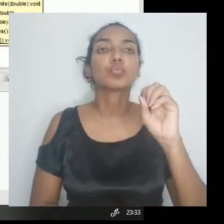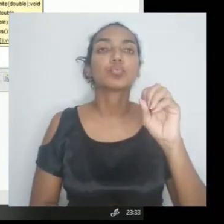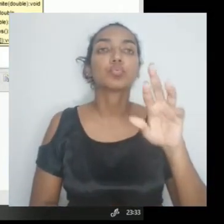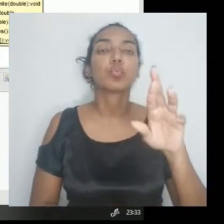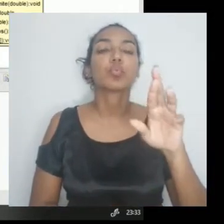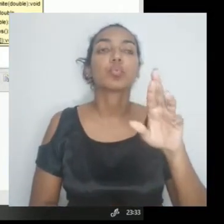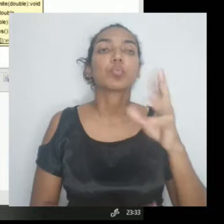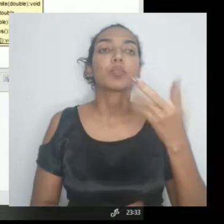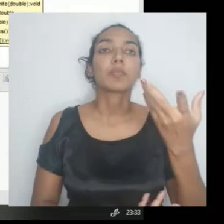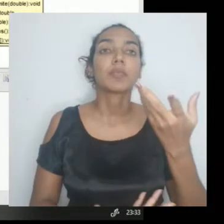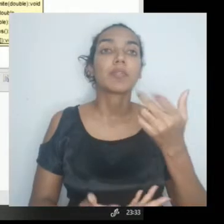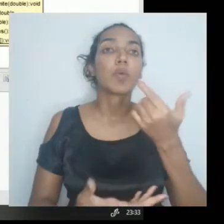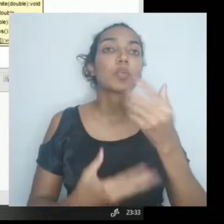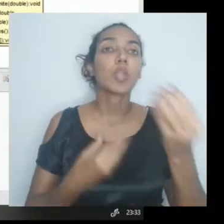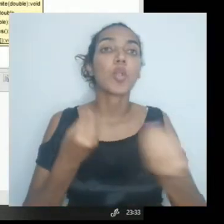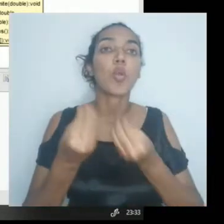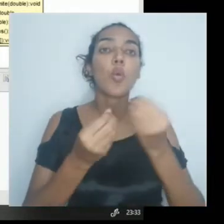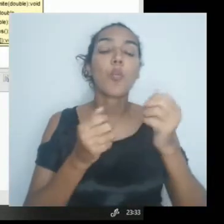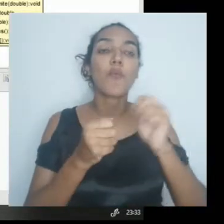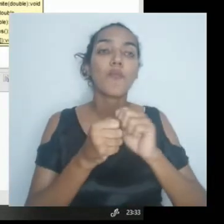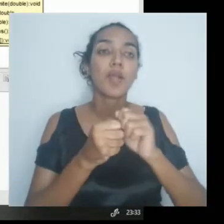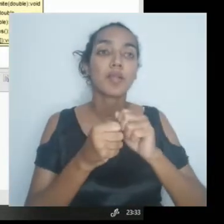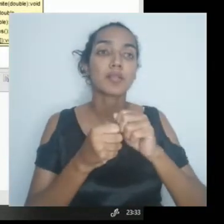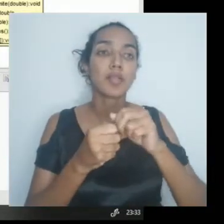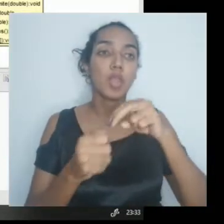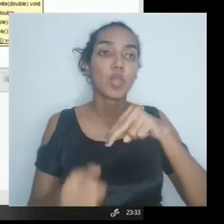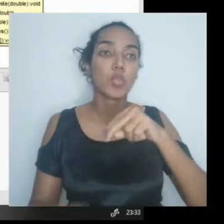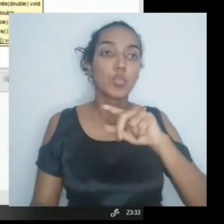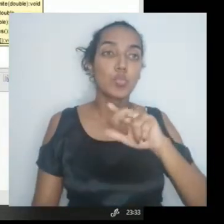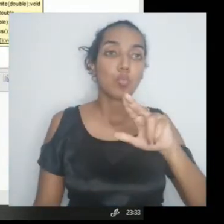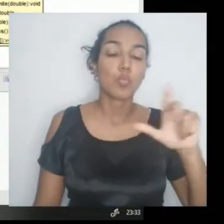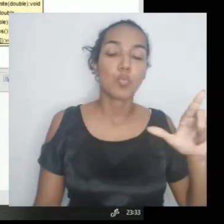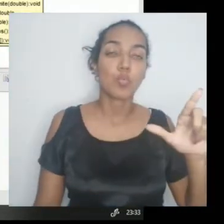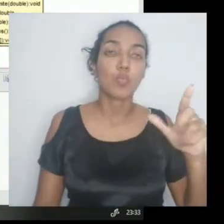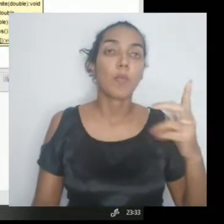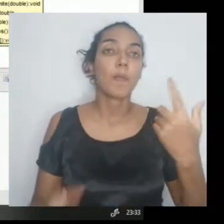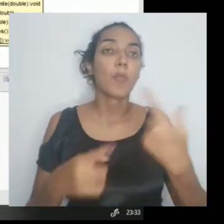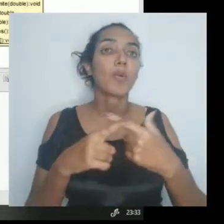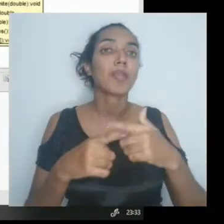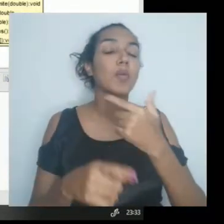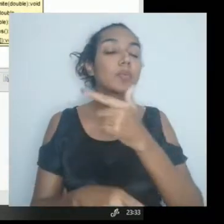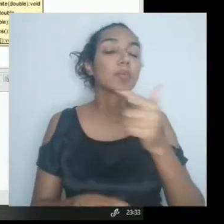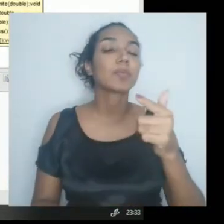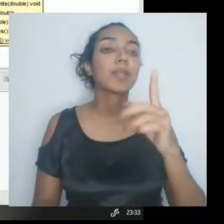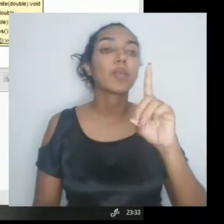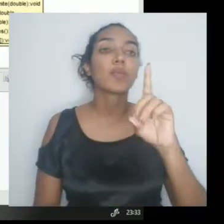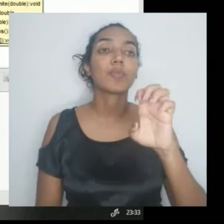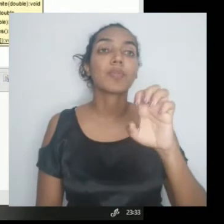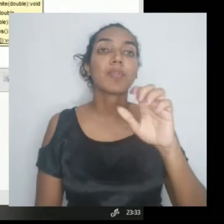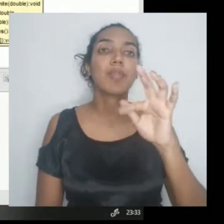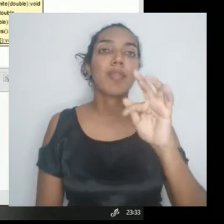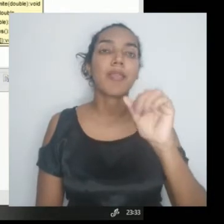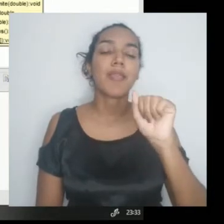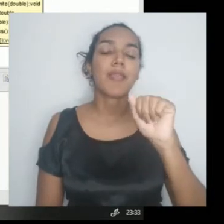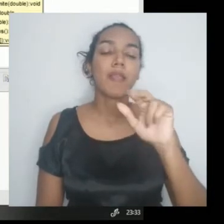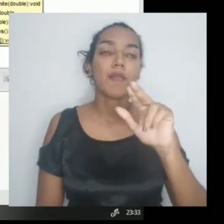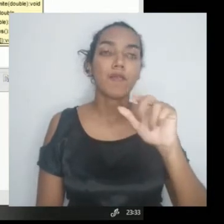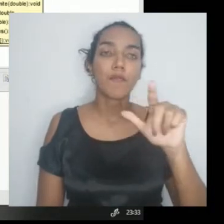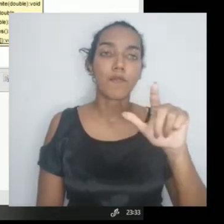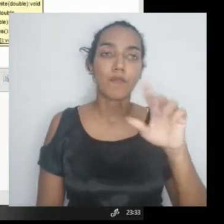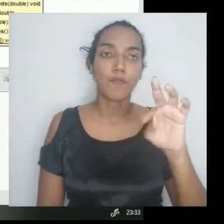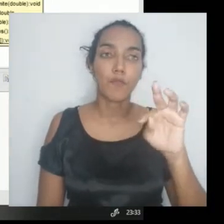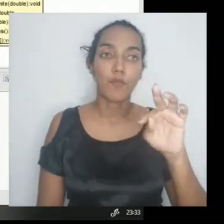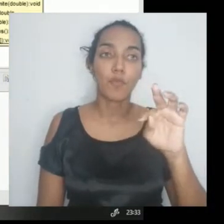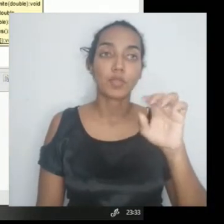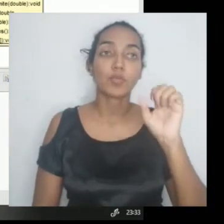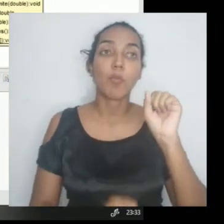tenho a definição de um construtor default, um construtor padrão, certo? Isso vai implicar diretamente na implementação da classe poupança. Mais para